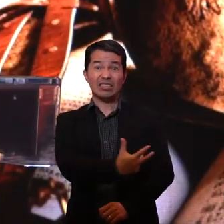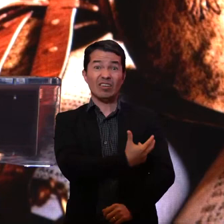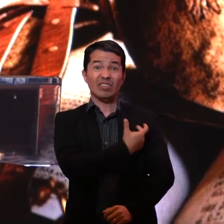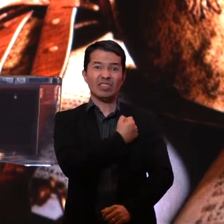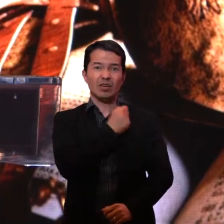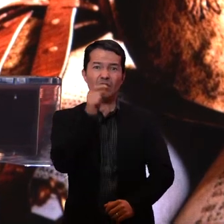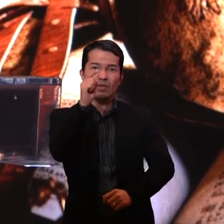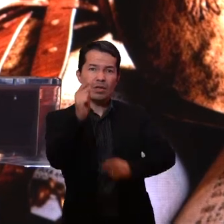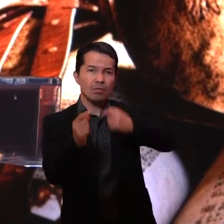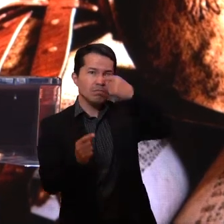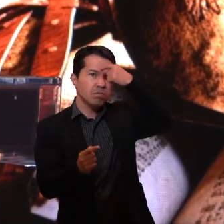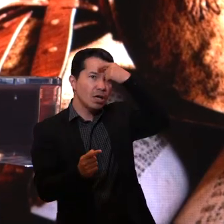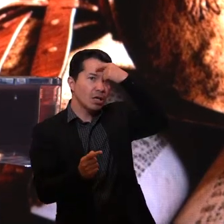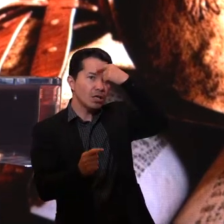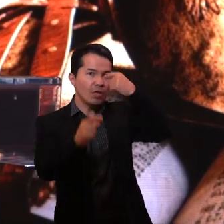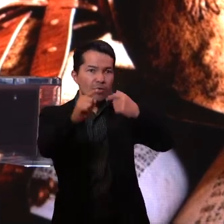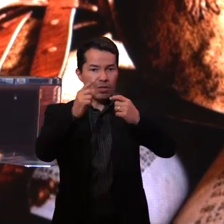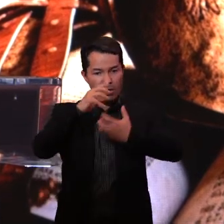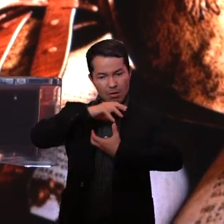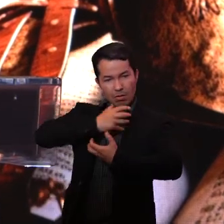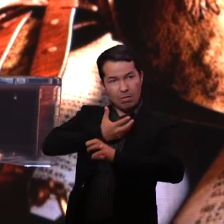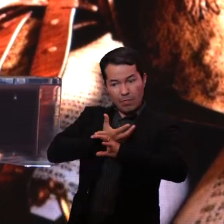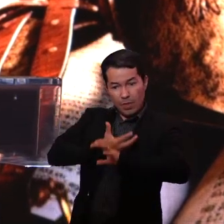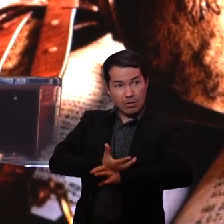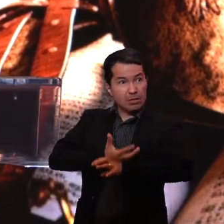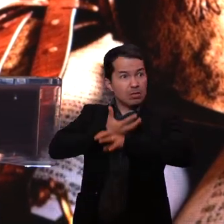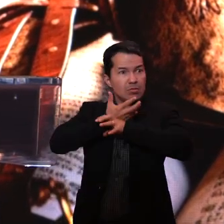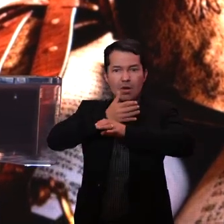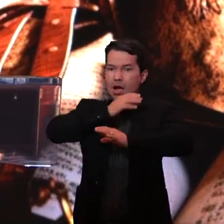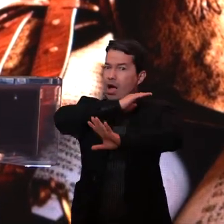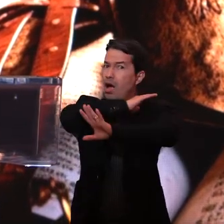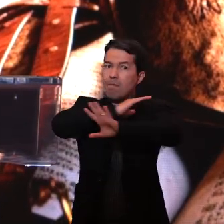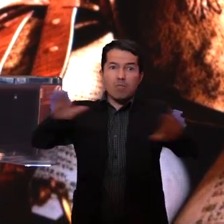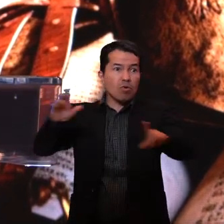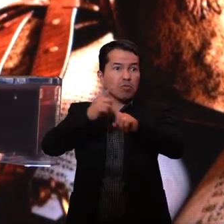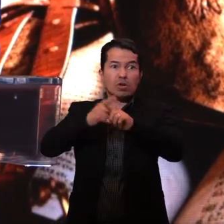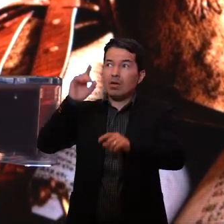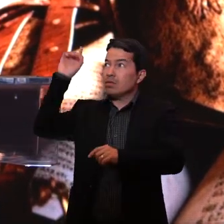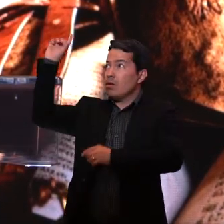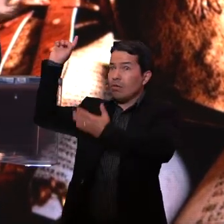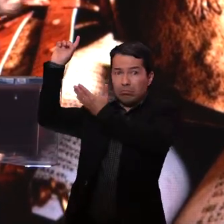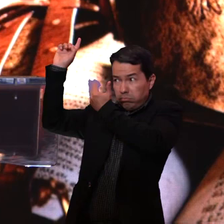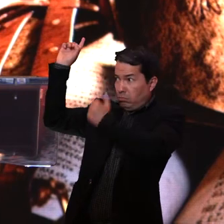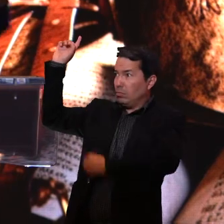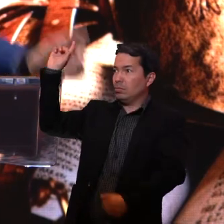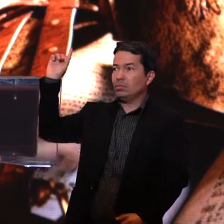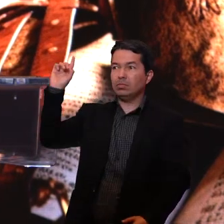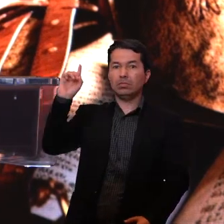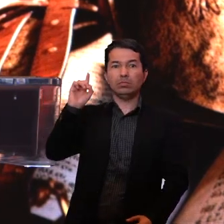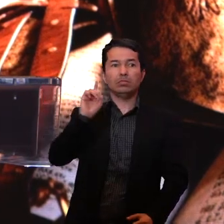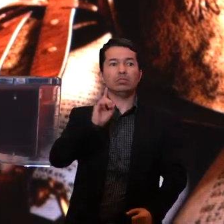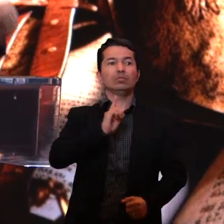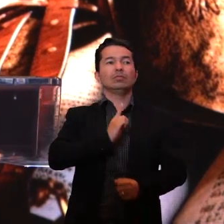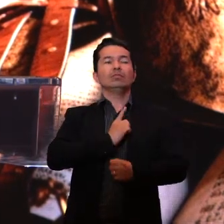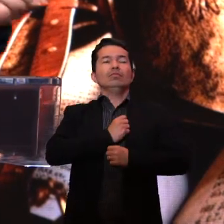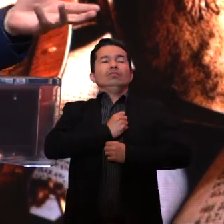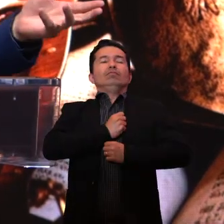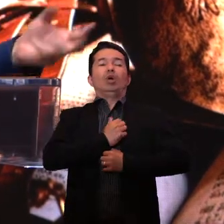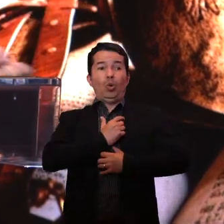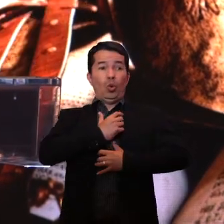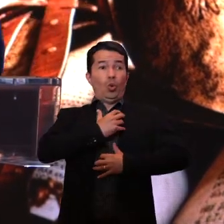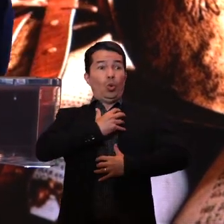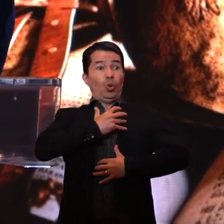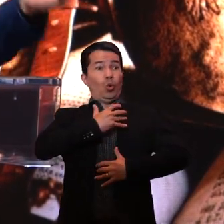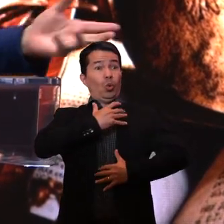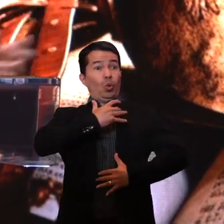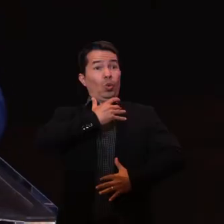em nome de Jesus. Quantos creem nisso? O capacete da salvação. Mas o que representa essa ferramenta do Espírito?